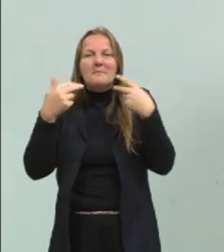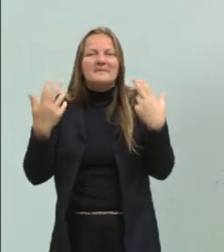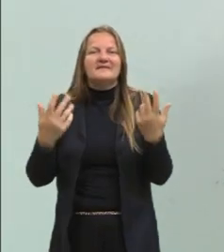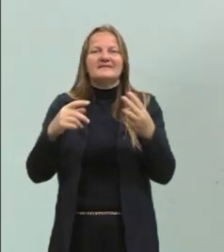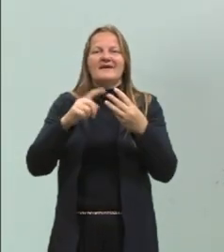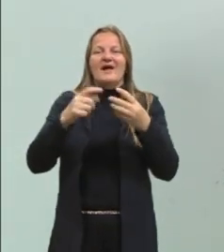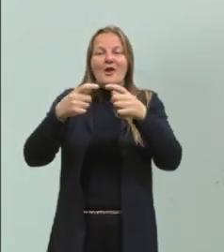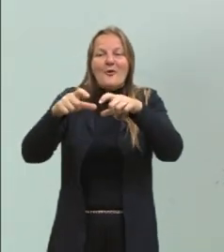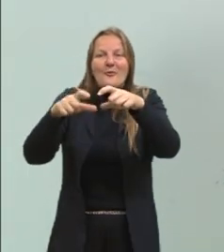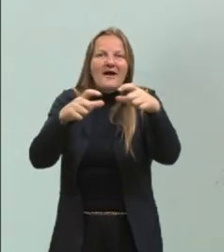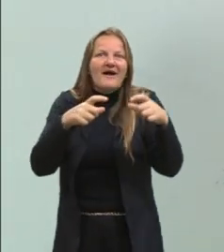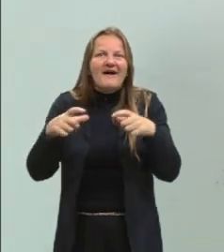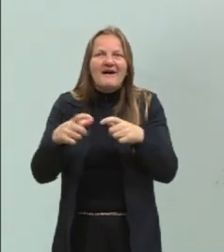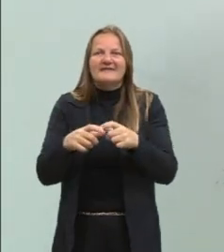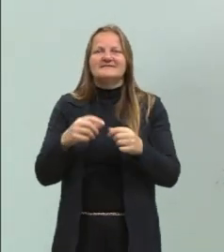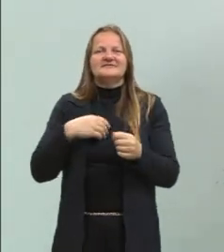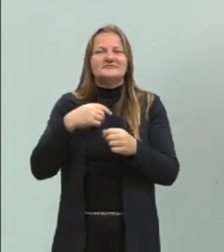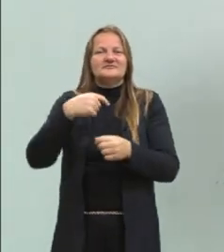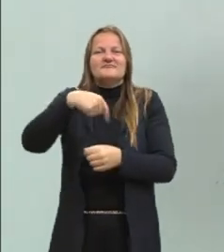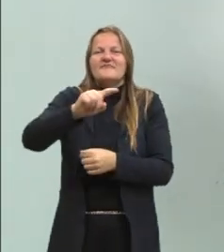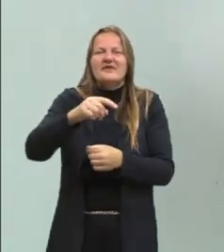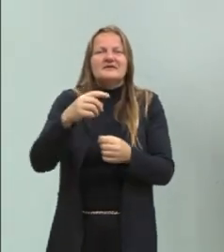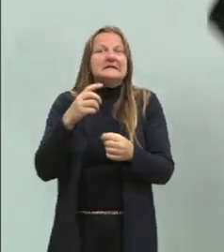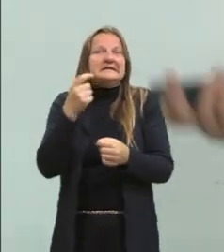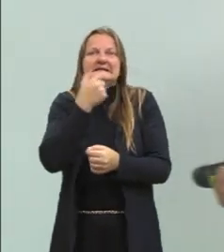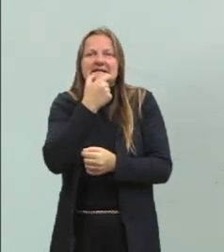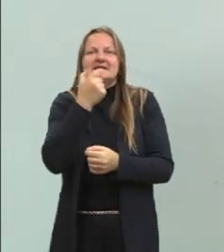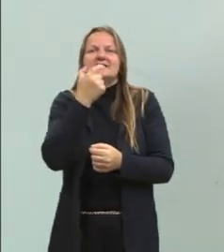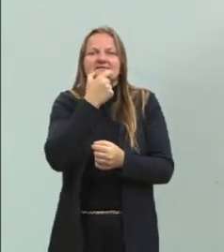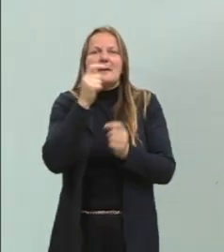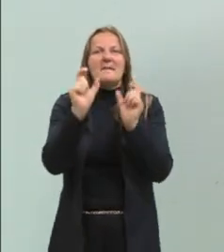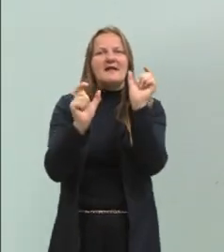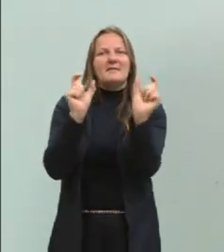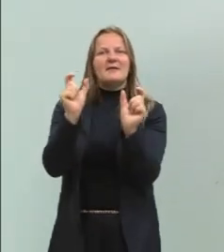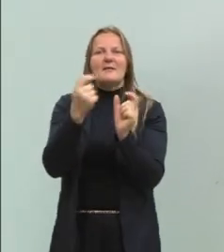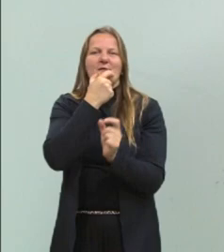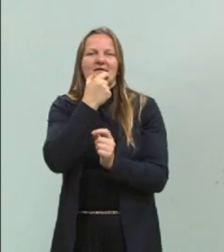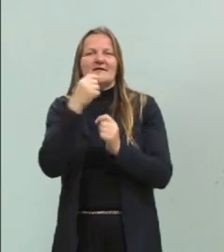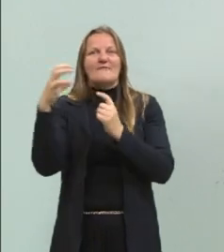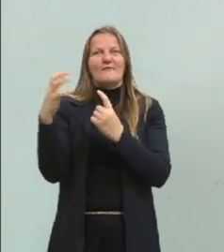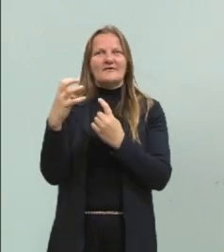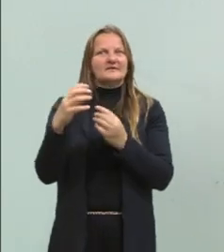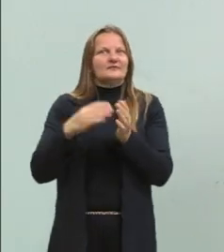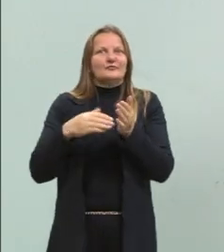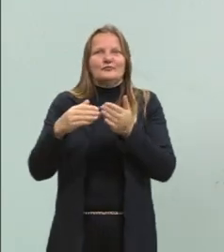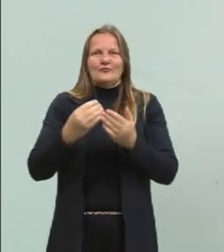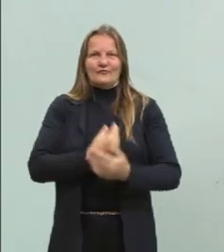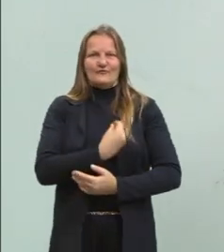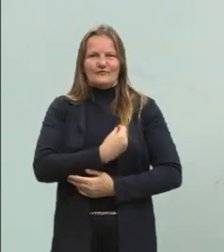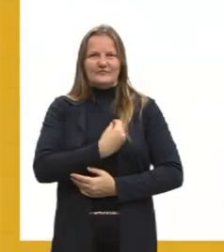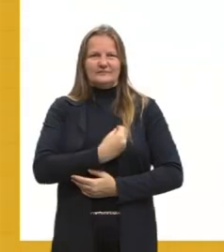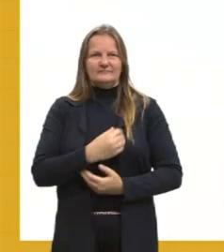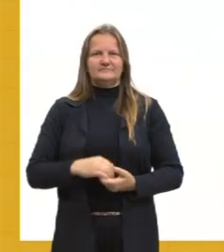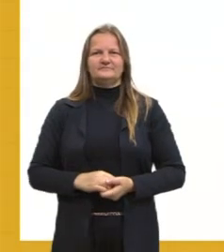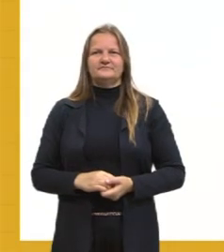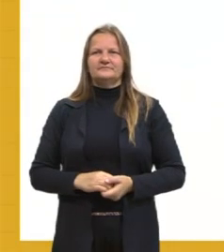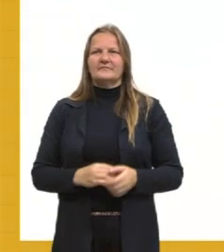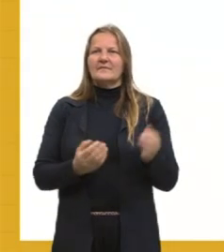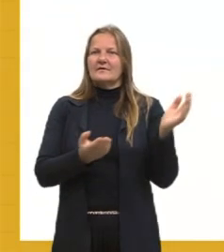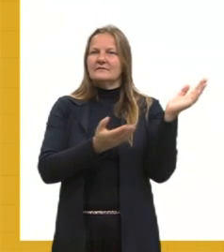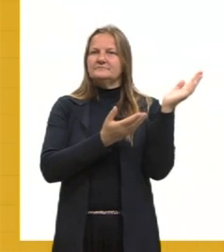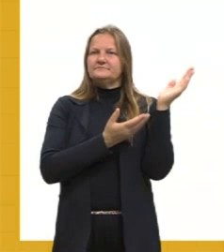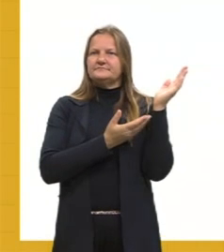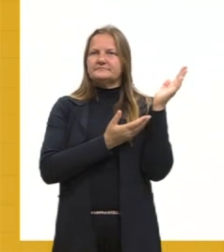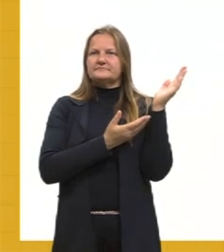nos comentários que nós nós vamos então é uma uma influência enorme tá eu trago então aqui